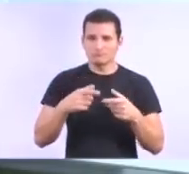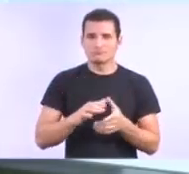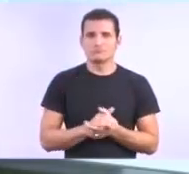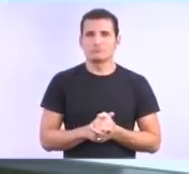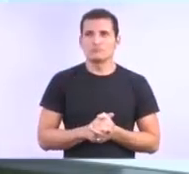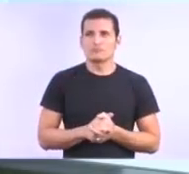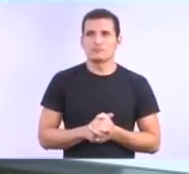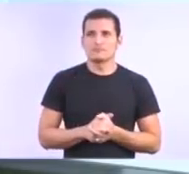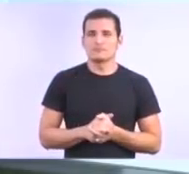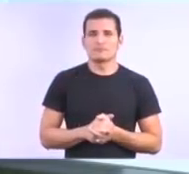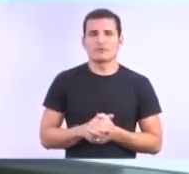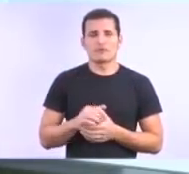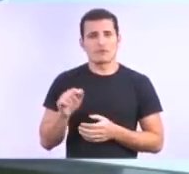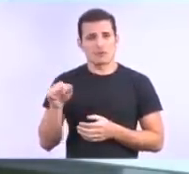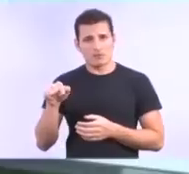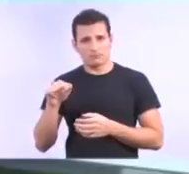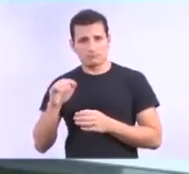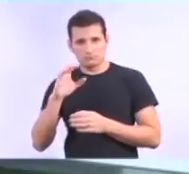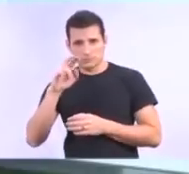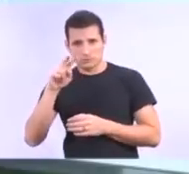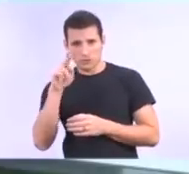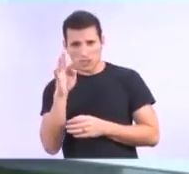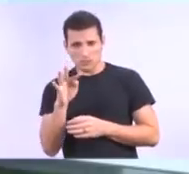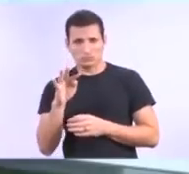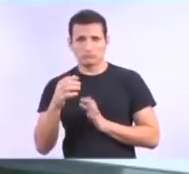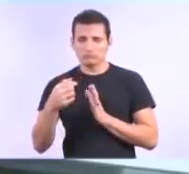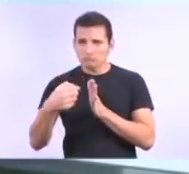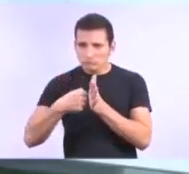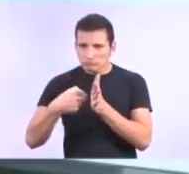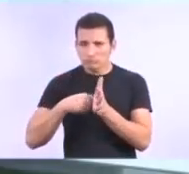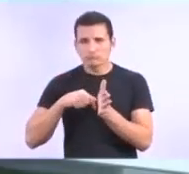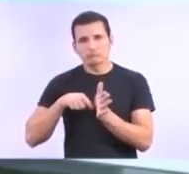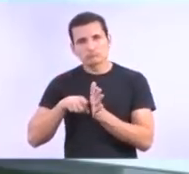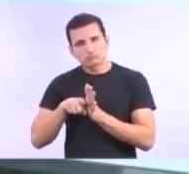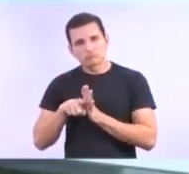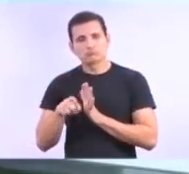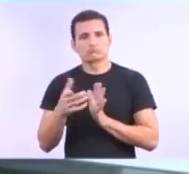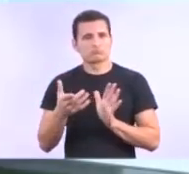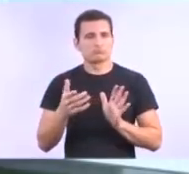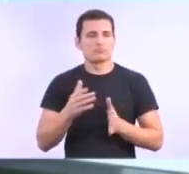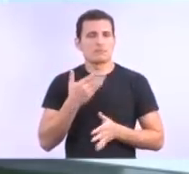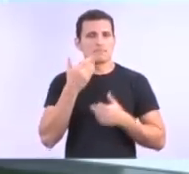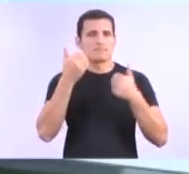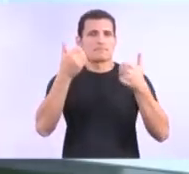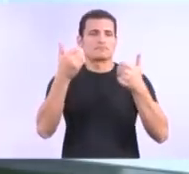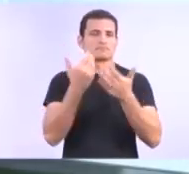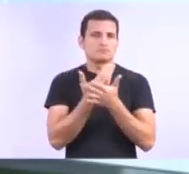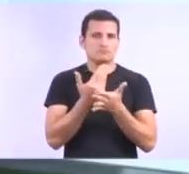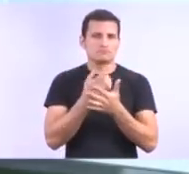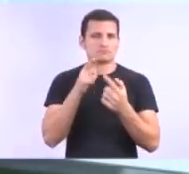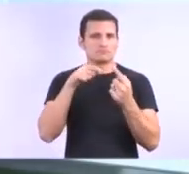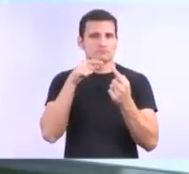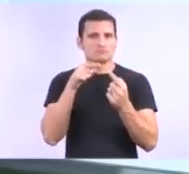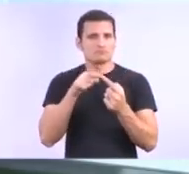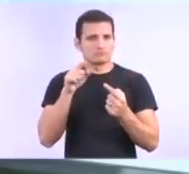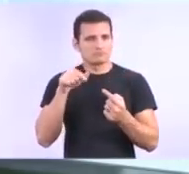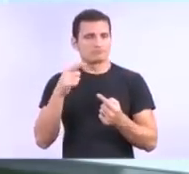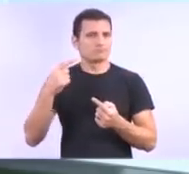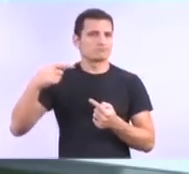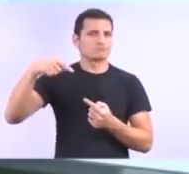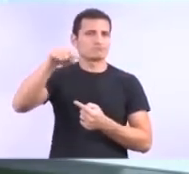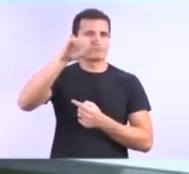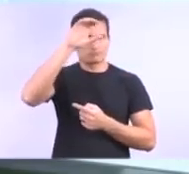com vocês, entre aqui no chat, para tirar as dúvidas, para realmente a aula enriquecer mais. Aqui o objetivo nosso é que todo mundo aprenda a